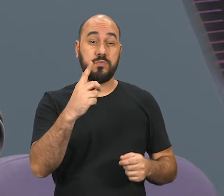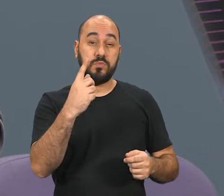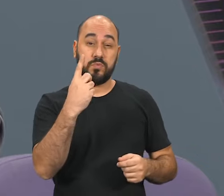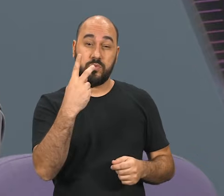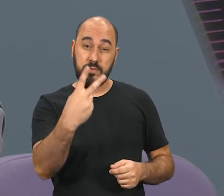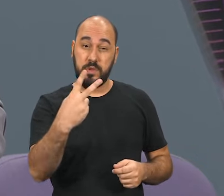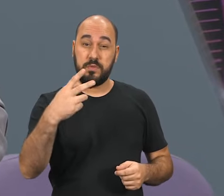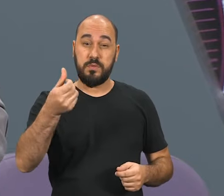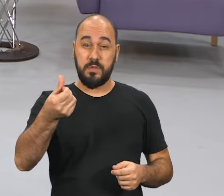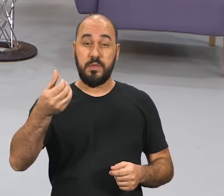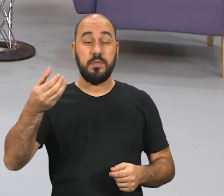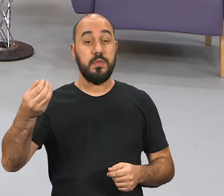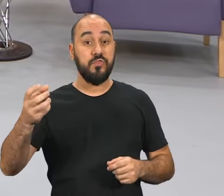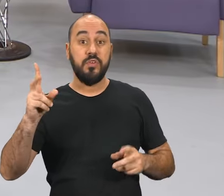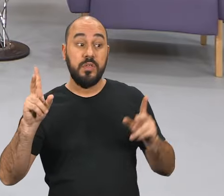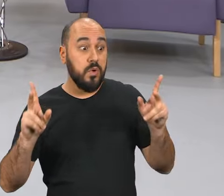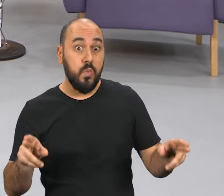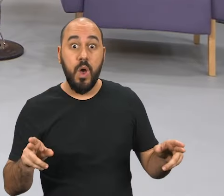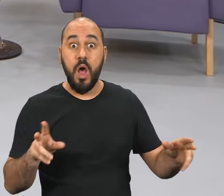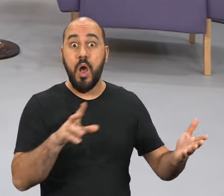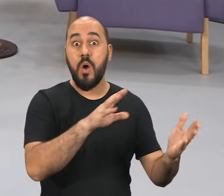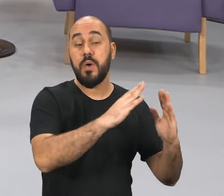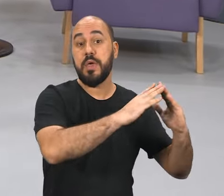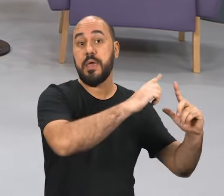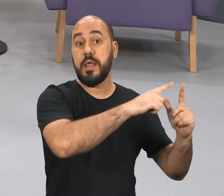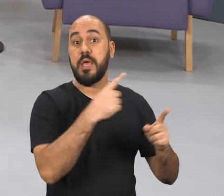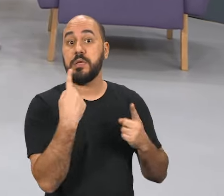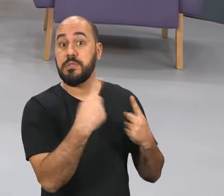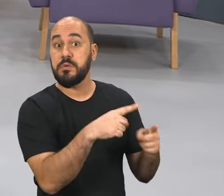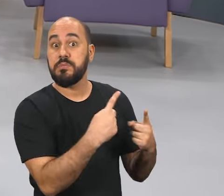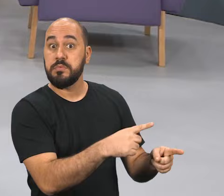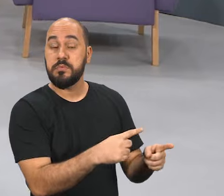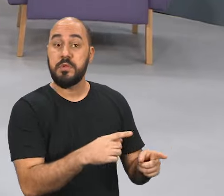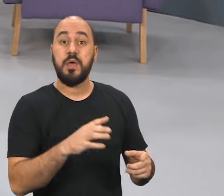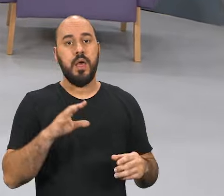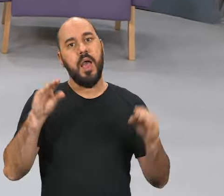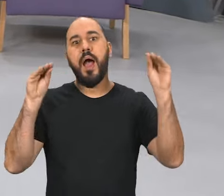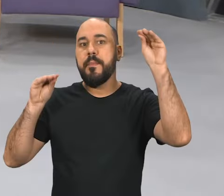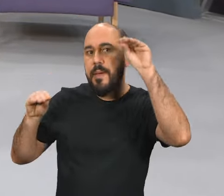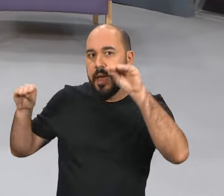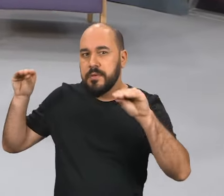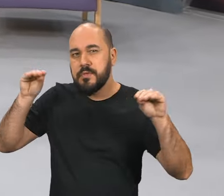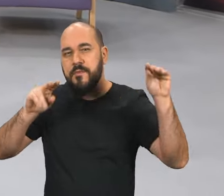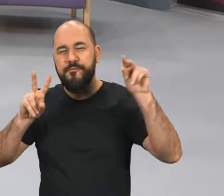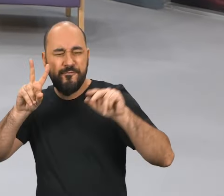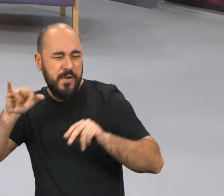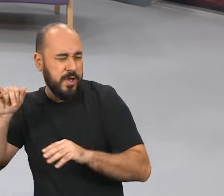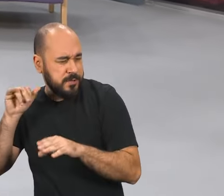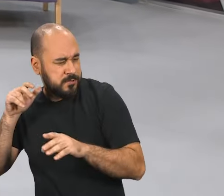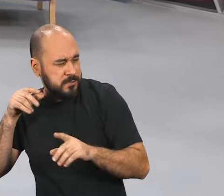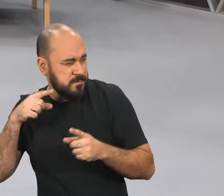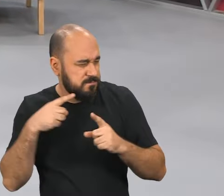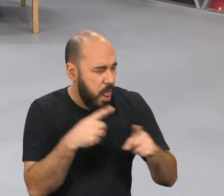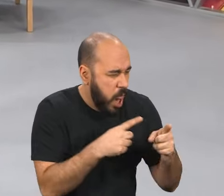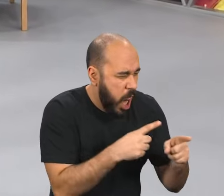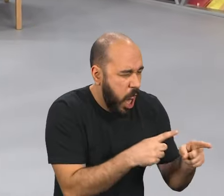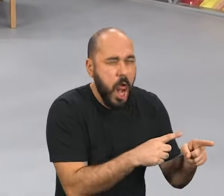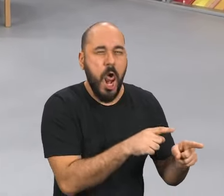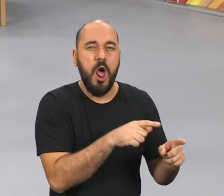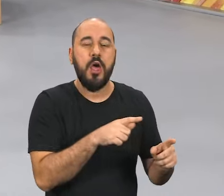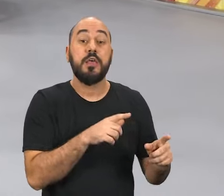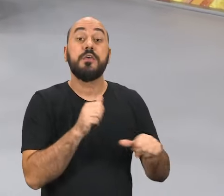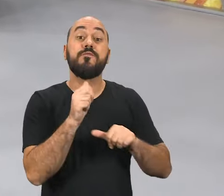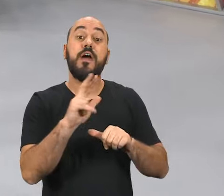claro? Ou seja, a besta iria perseguir, iria dominar, iria matar, iria